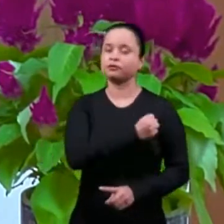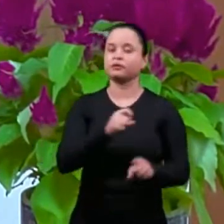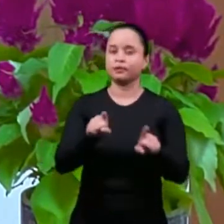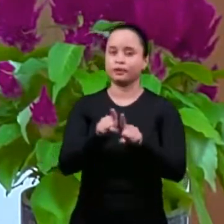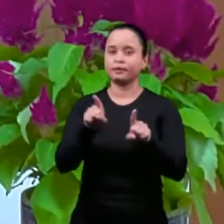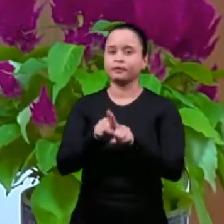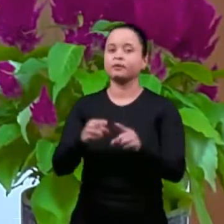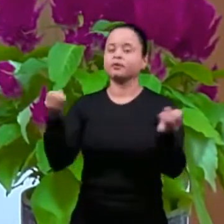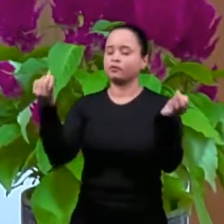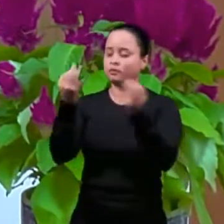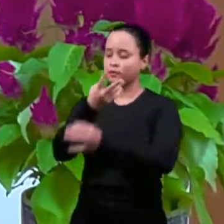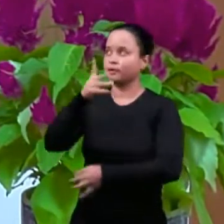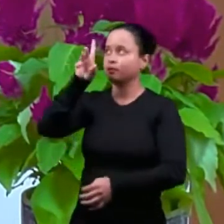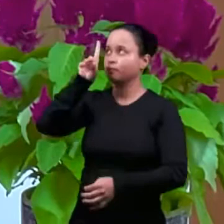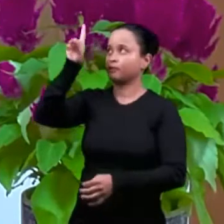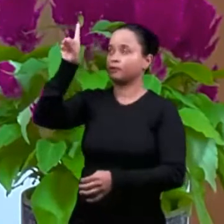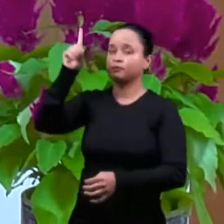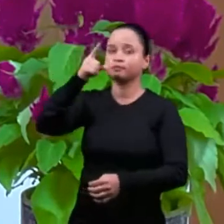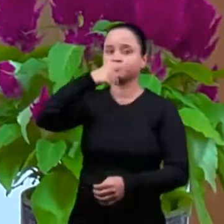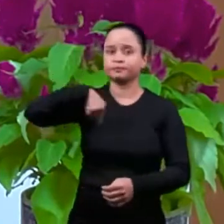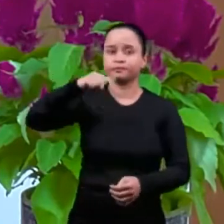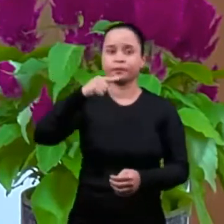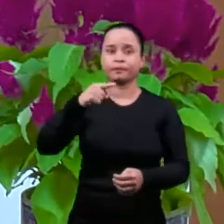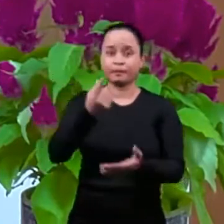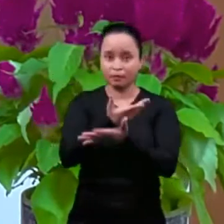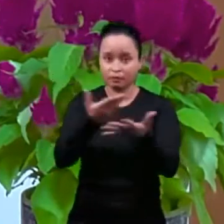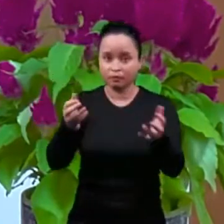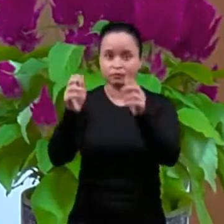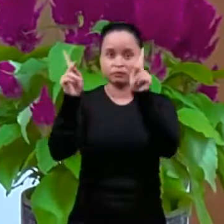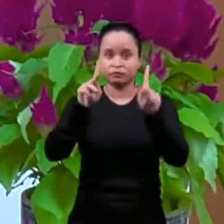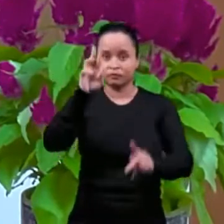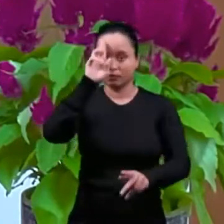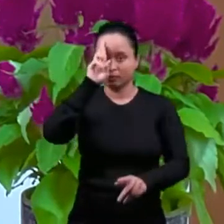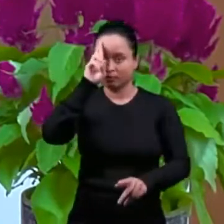nosso Deus. Eu saúdo a todos com a paz do Senhor.